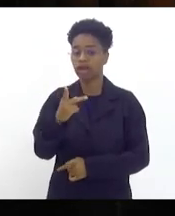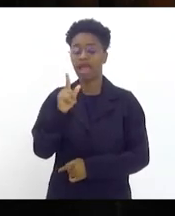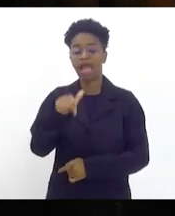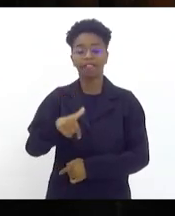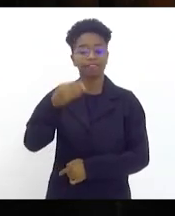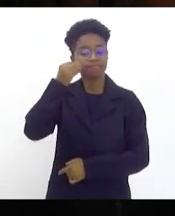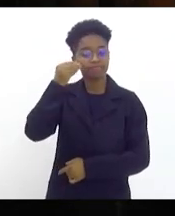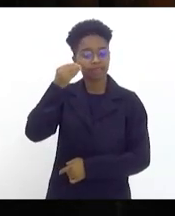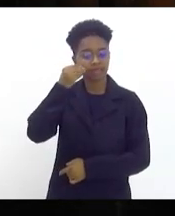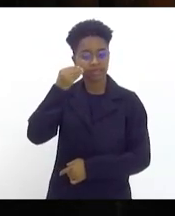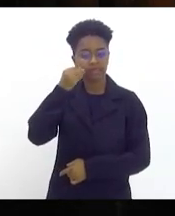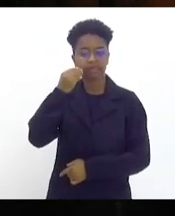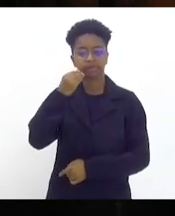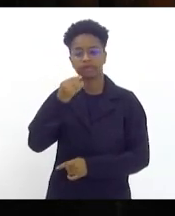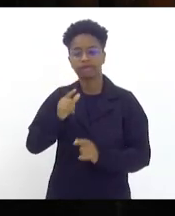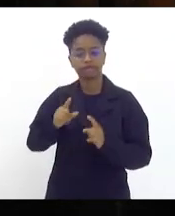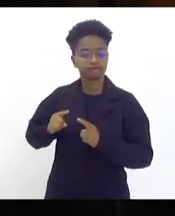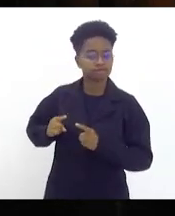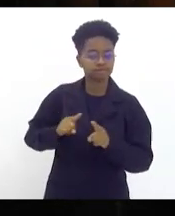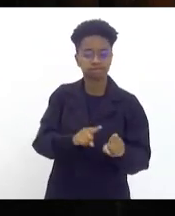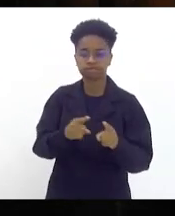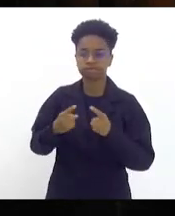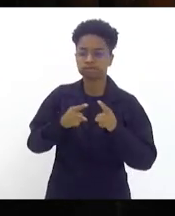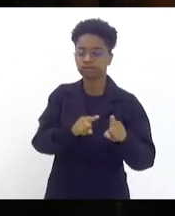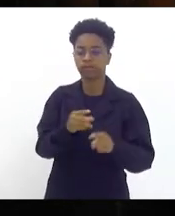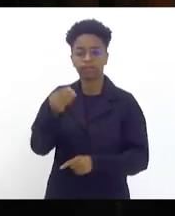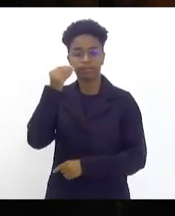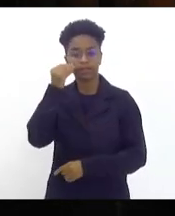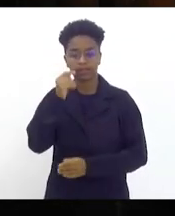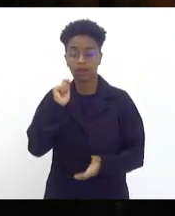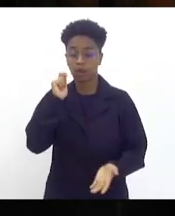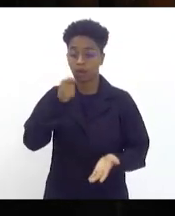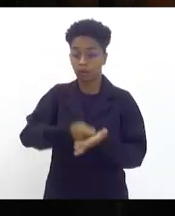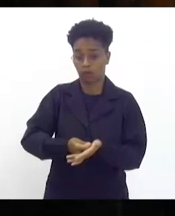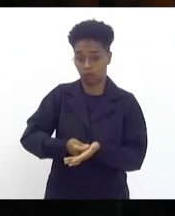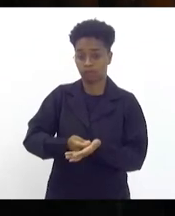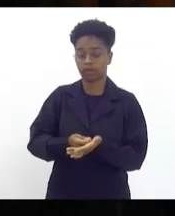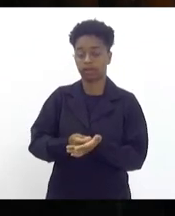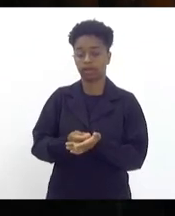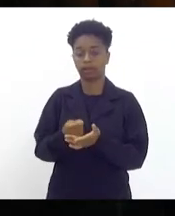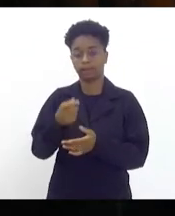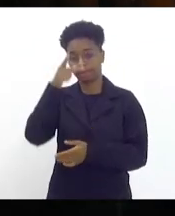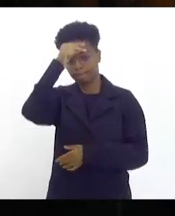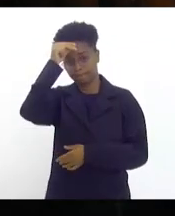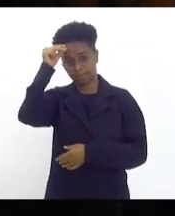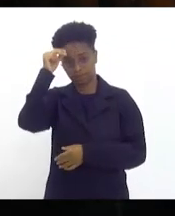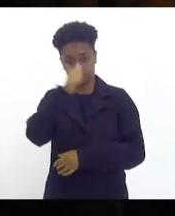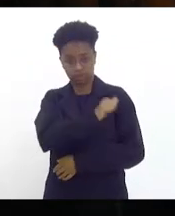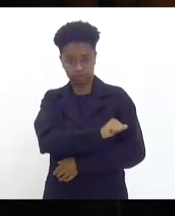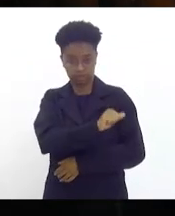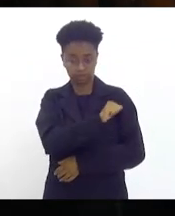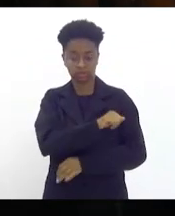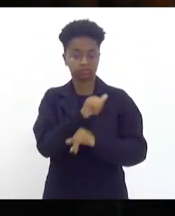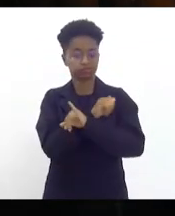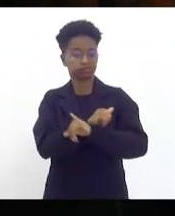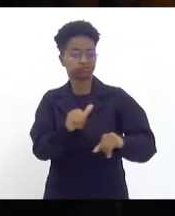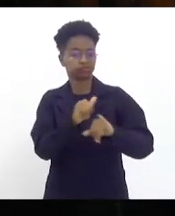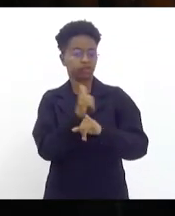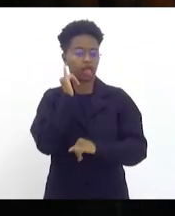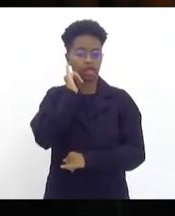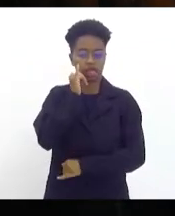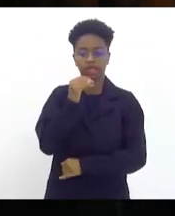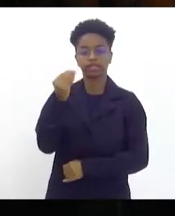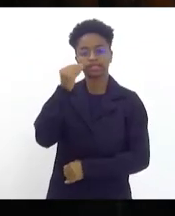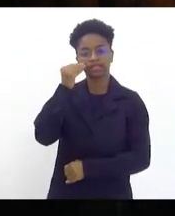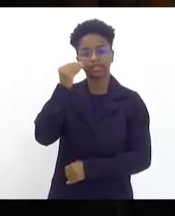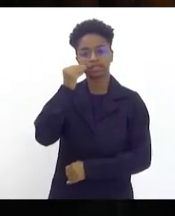viu ardilosa de tentar impor por parte da Prefeitura do Rio de Janeiro uma narrativa de querer jogar em